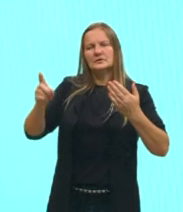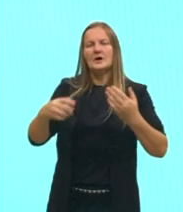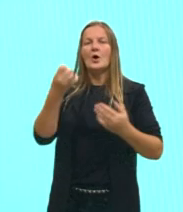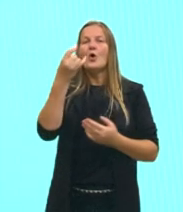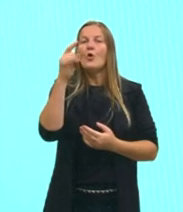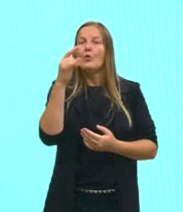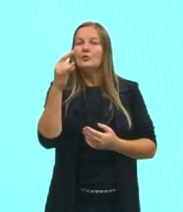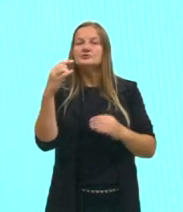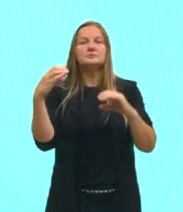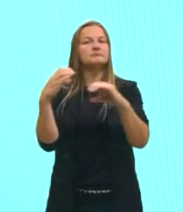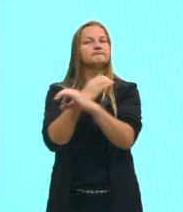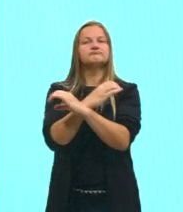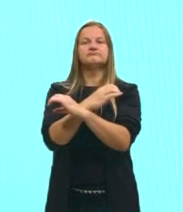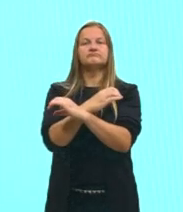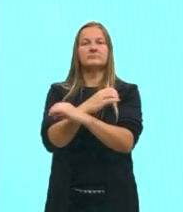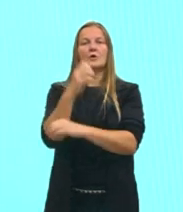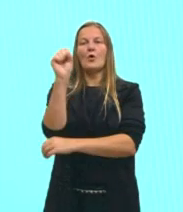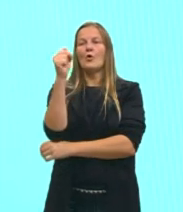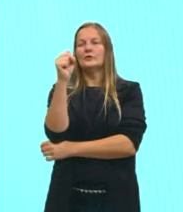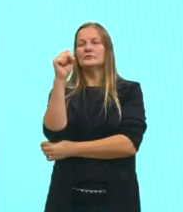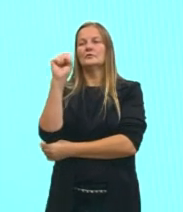última camada completa